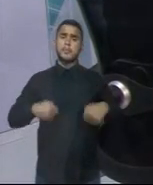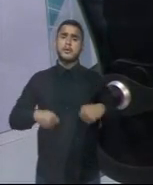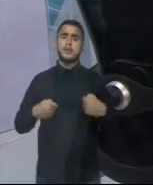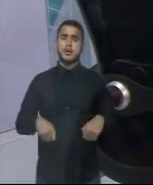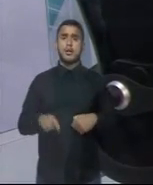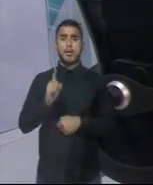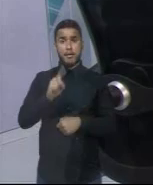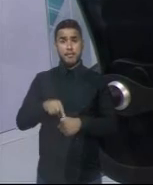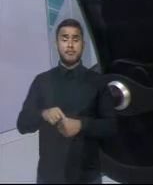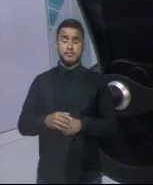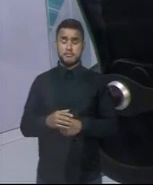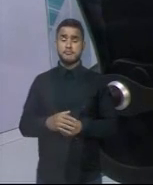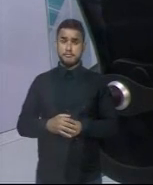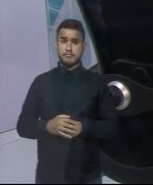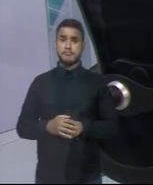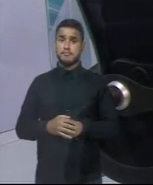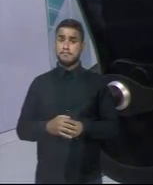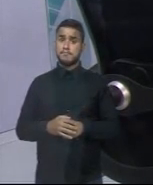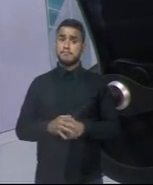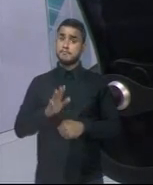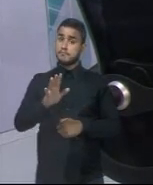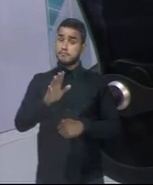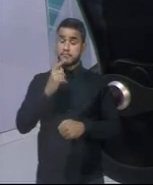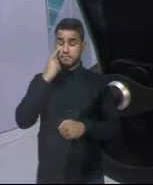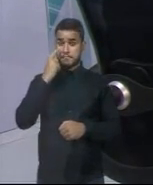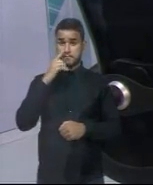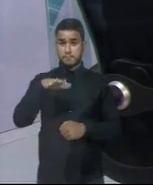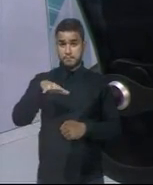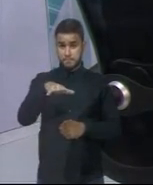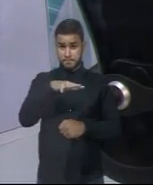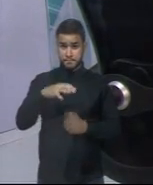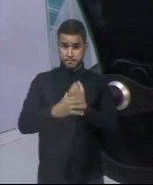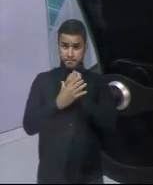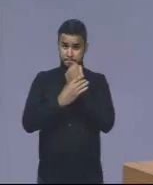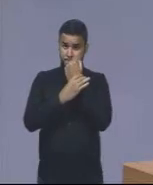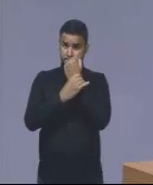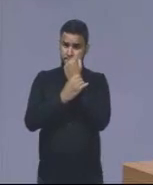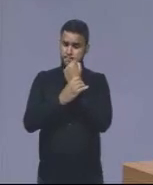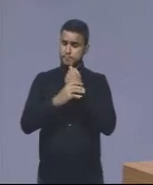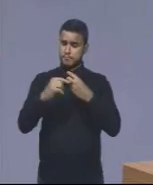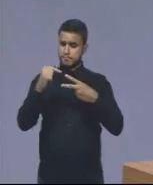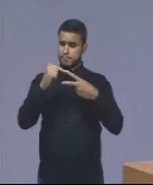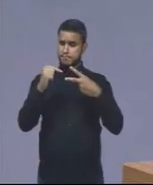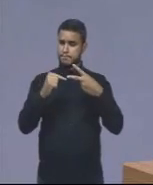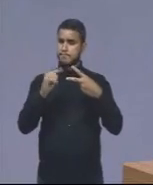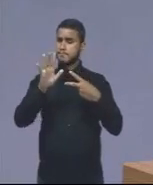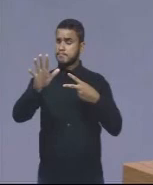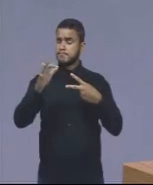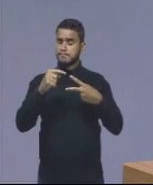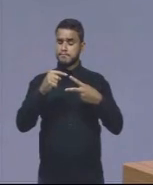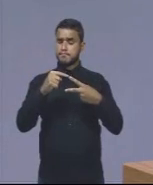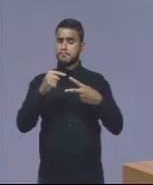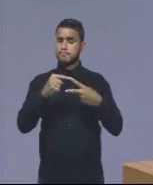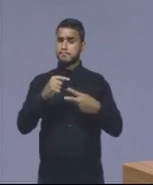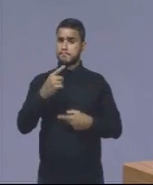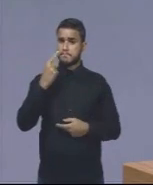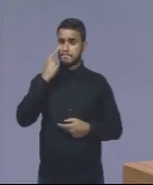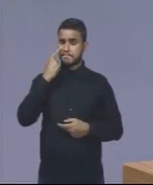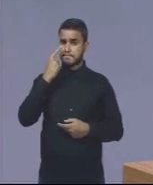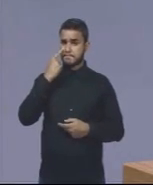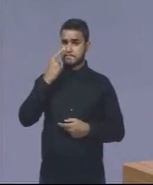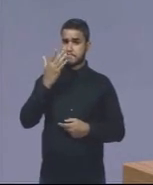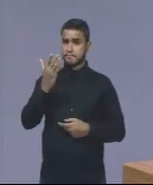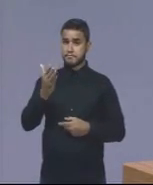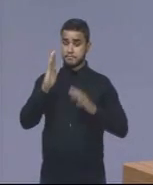há dois aspectos dessa questão da segurança. Primeiro, voltar as vistas para a questão